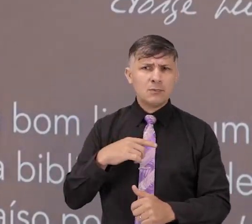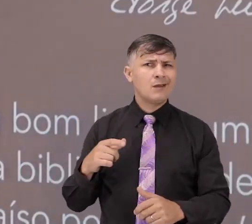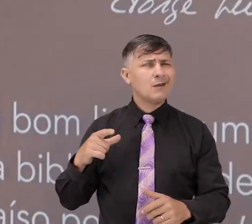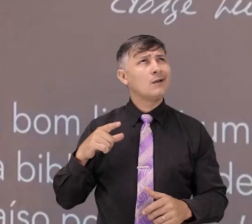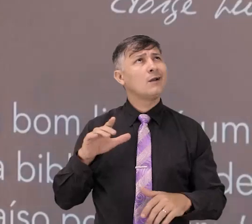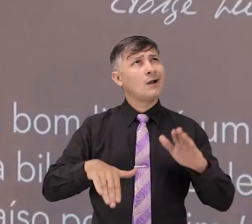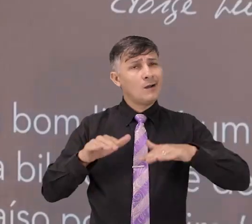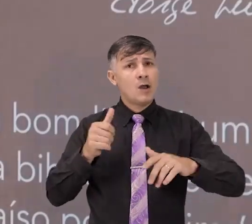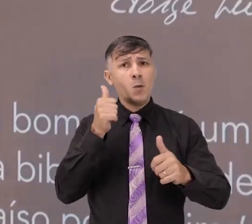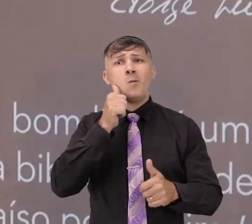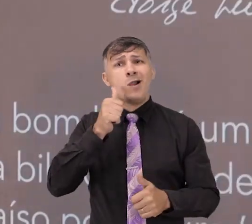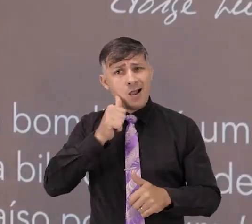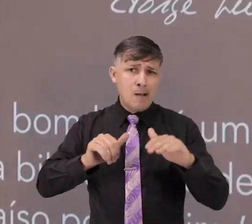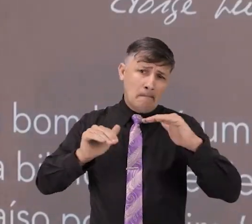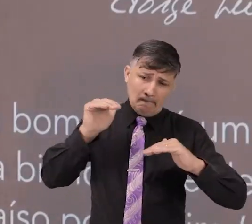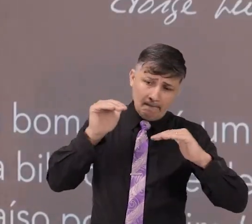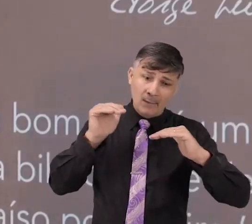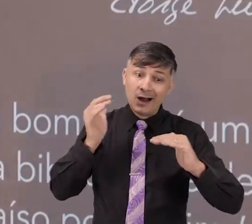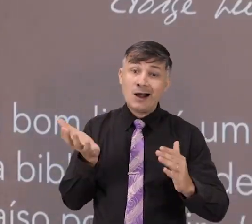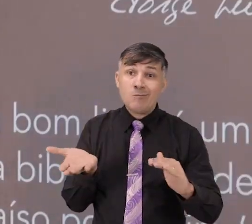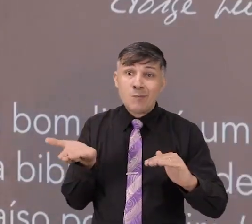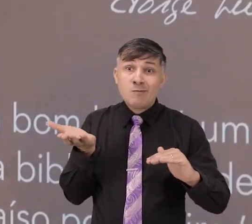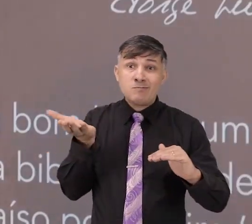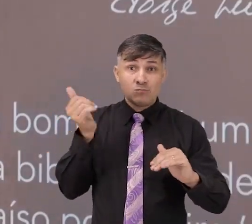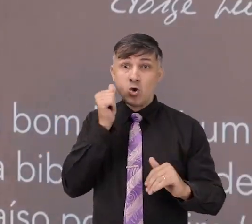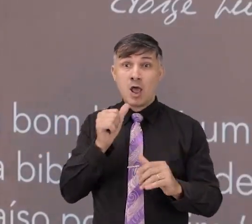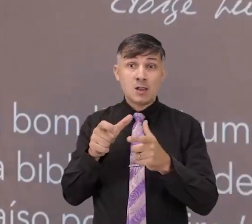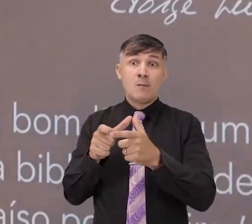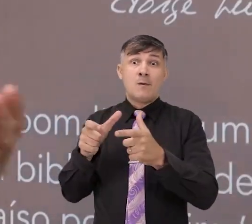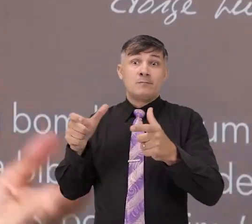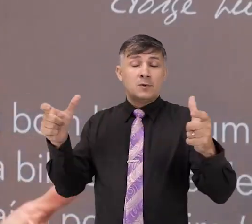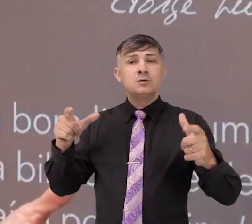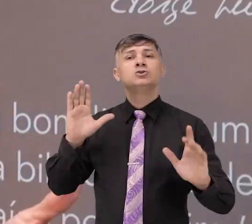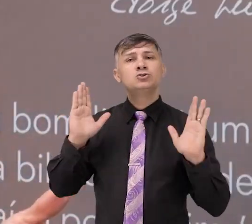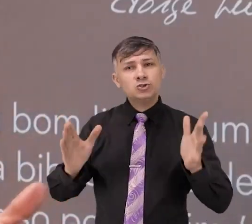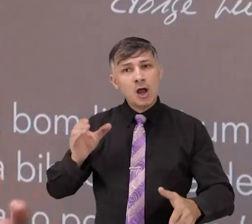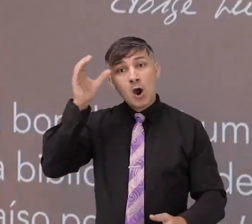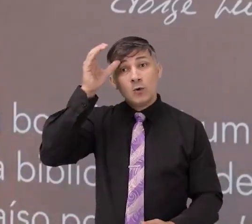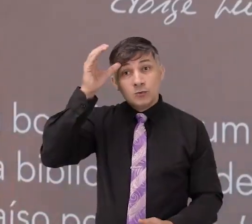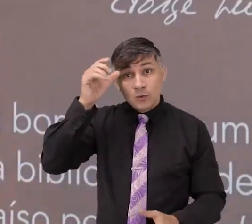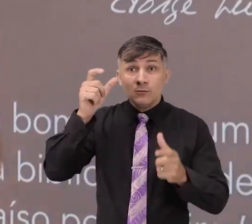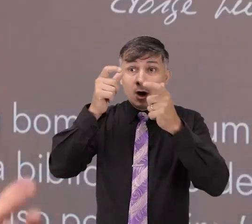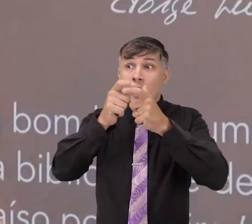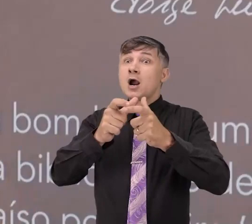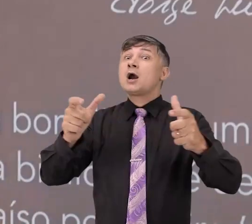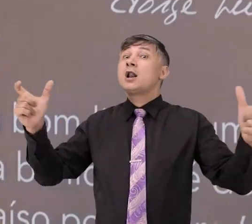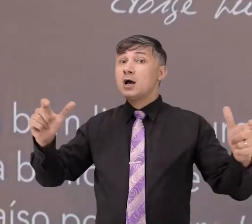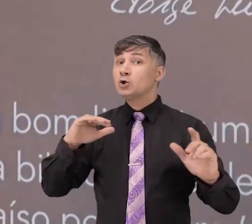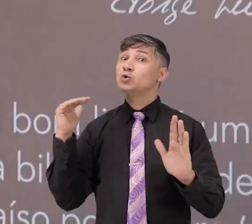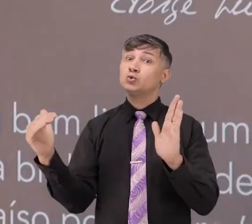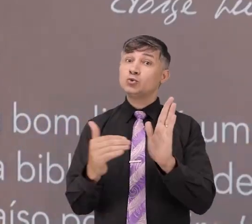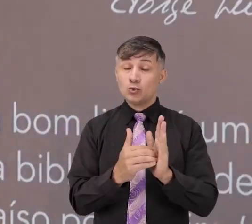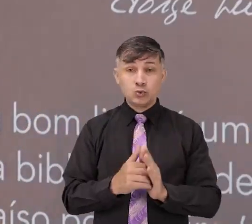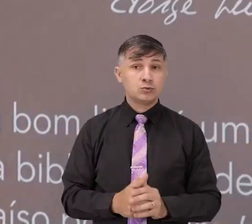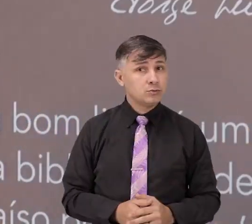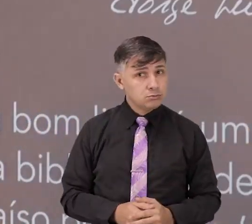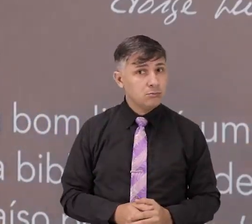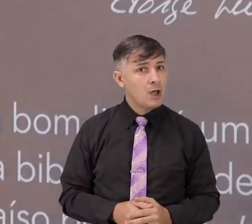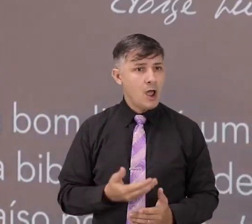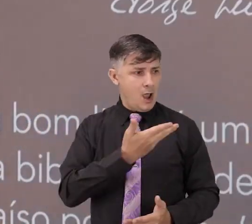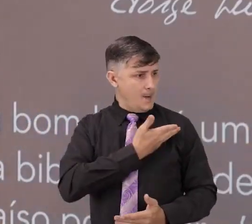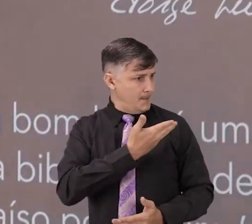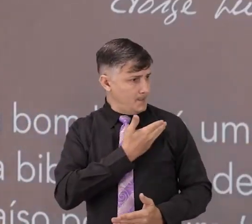uma certa, eu diria até uma conscientização bem grande já de todos os nossos colegas,